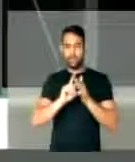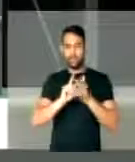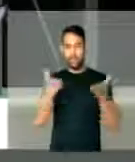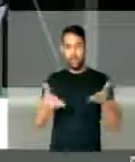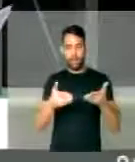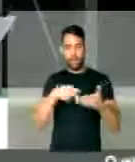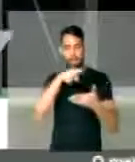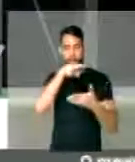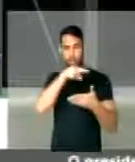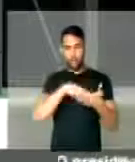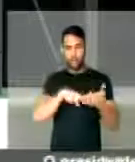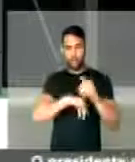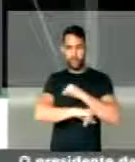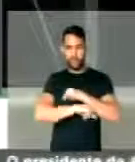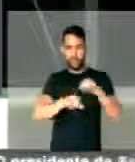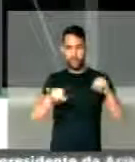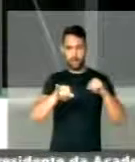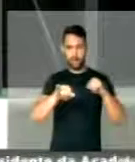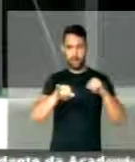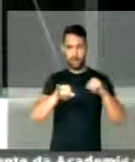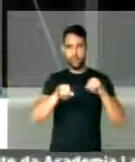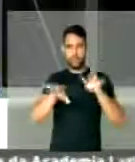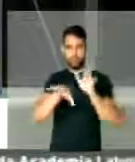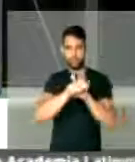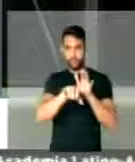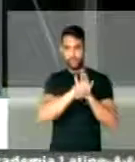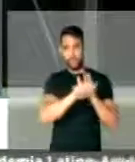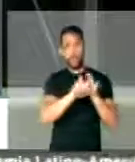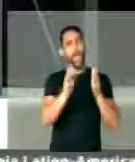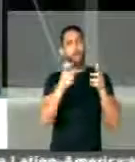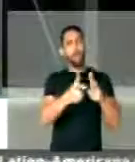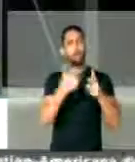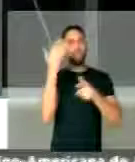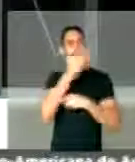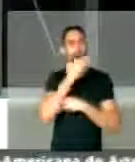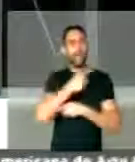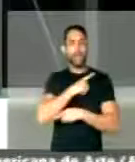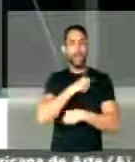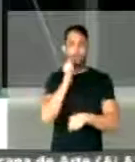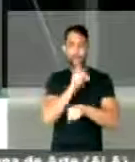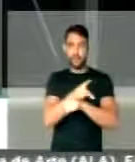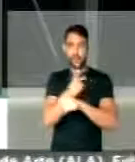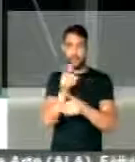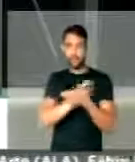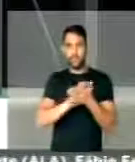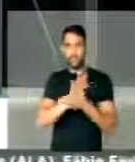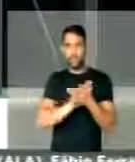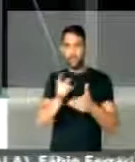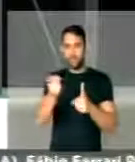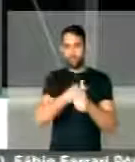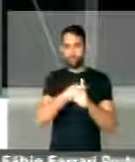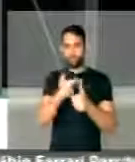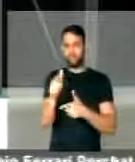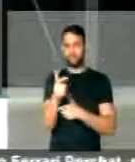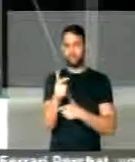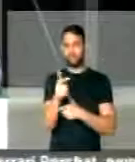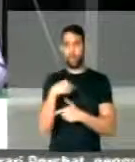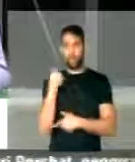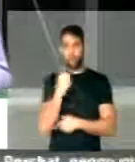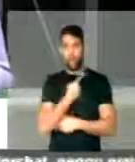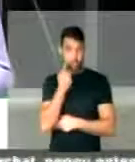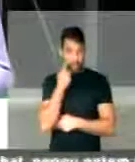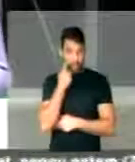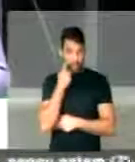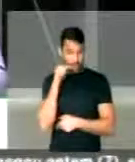aqui ler uns dados para comprovar de que a Previdência não é deficitária. Nós